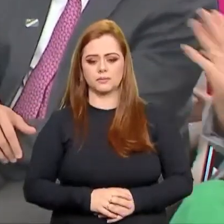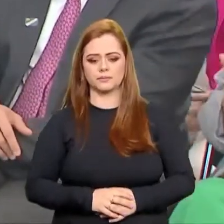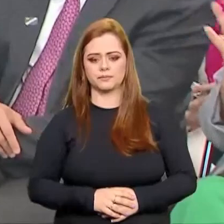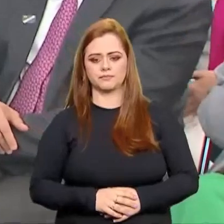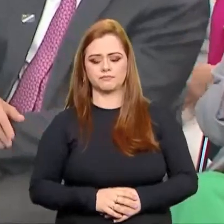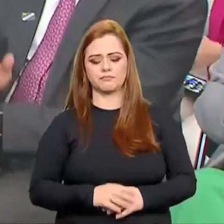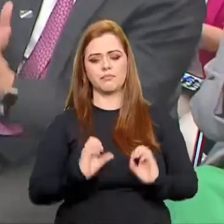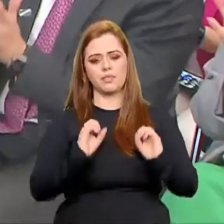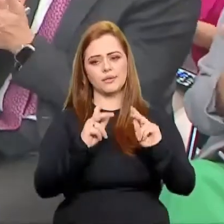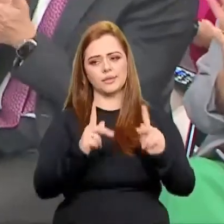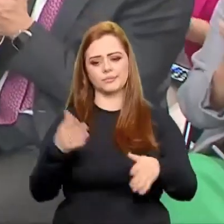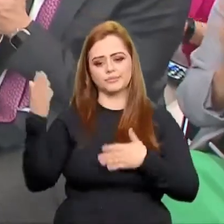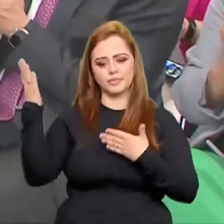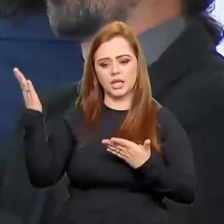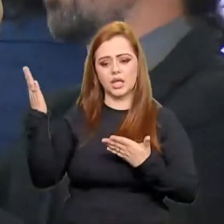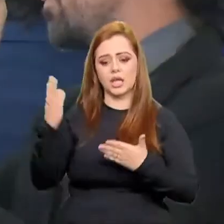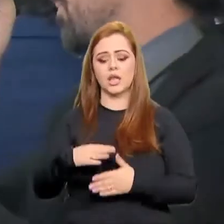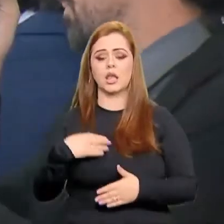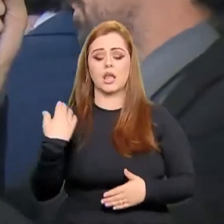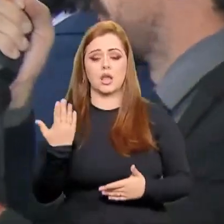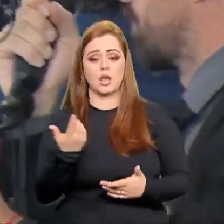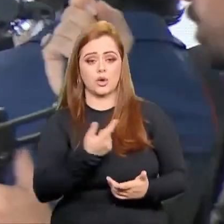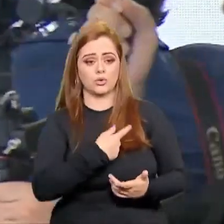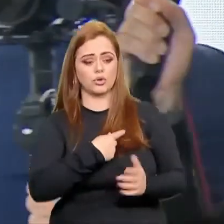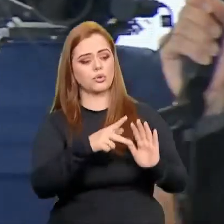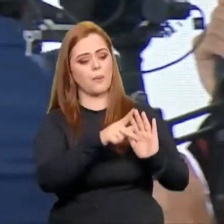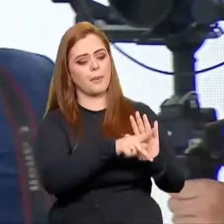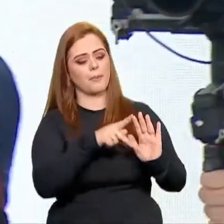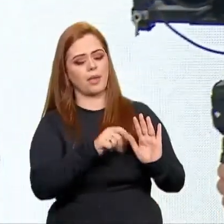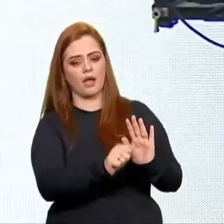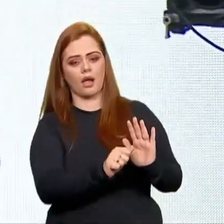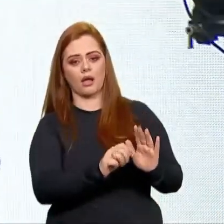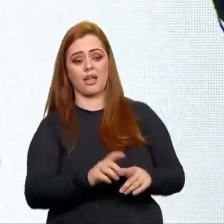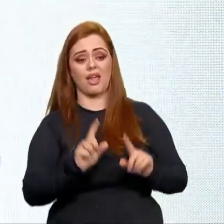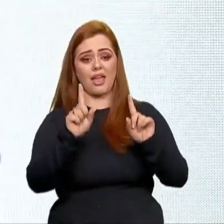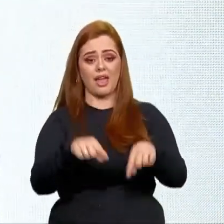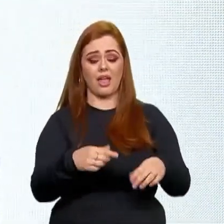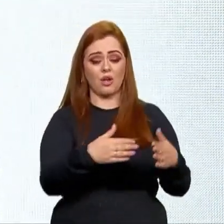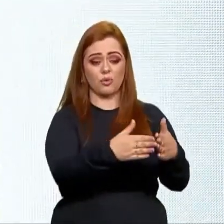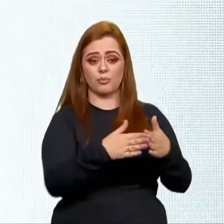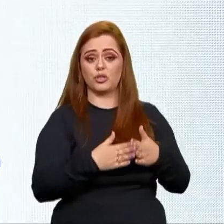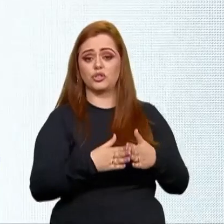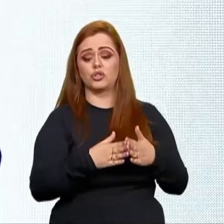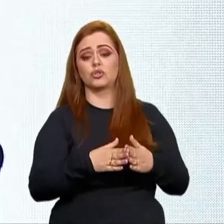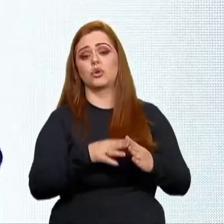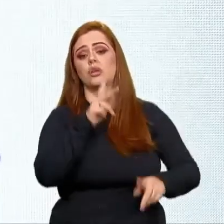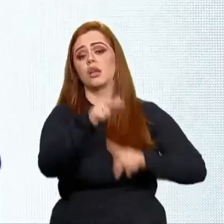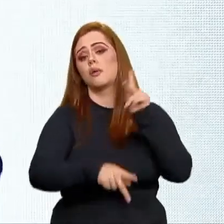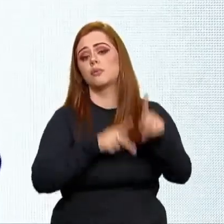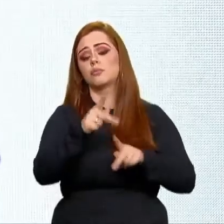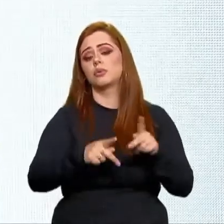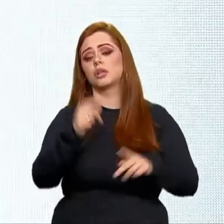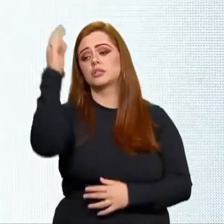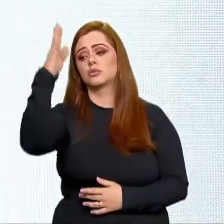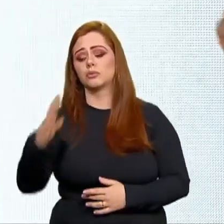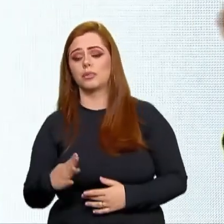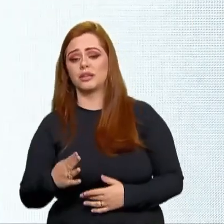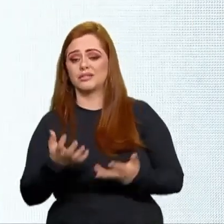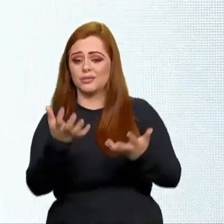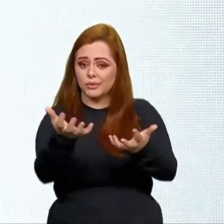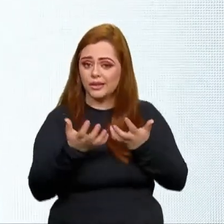está aí, presidente. Este é o seu PPA. Este é o pedido que o povo brasileiro faz para cada um de